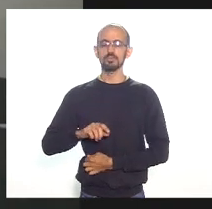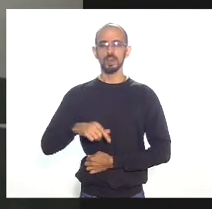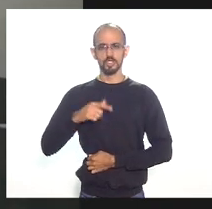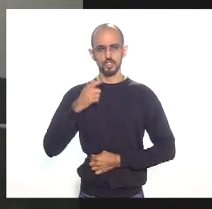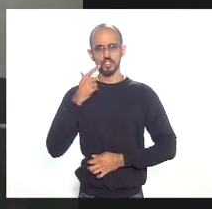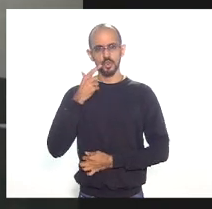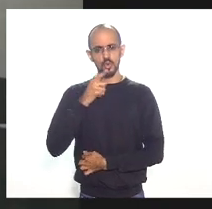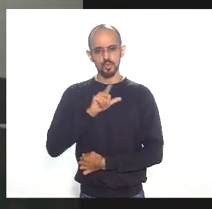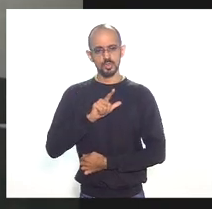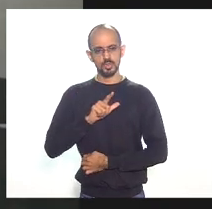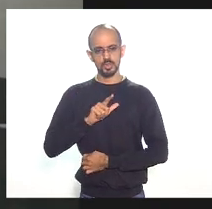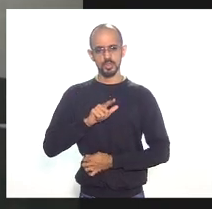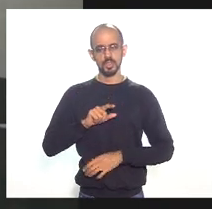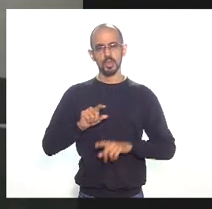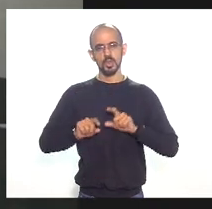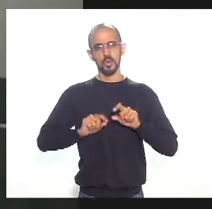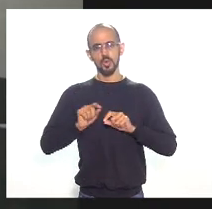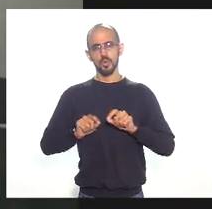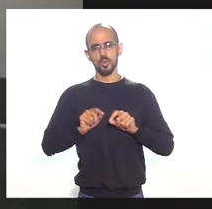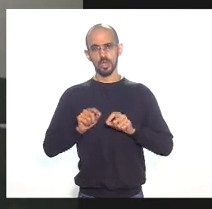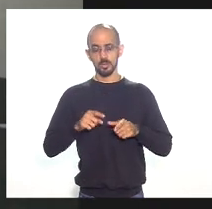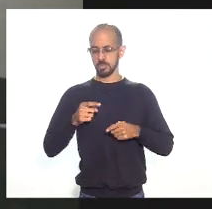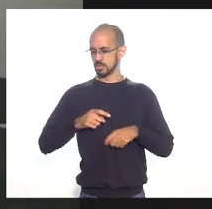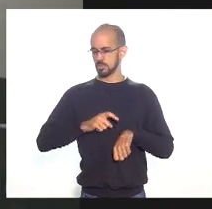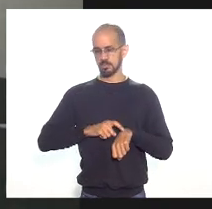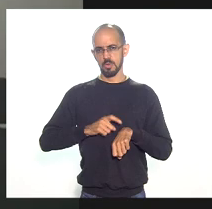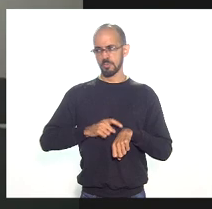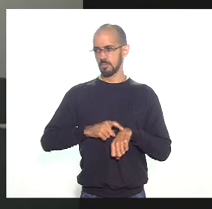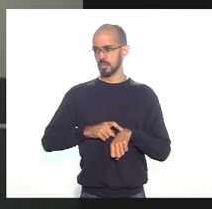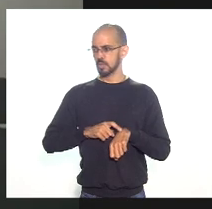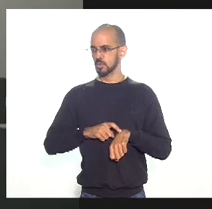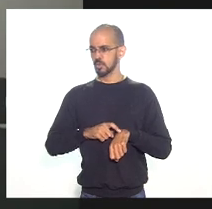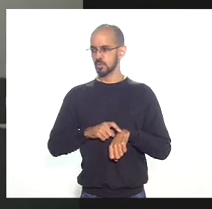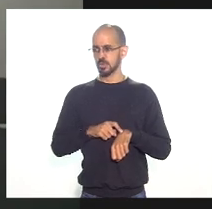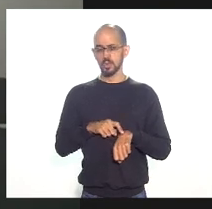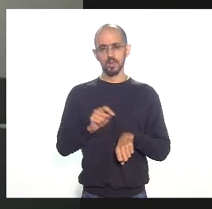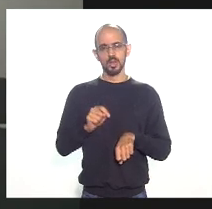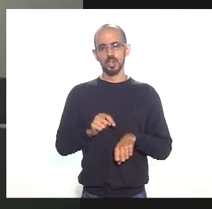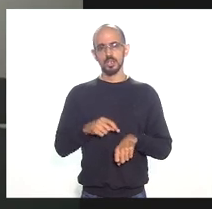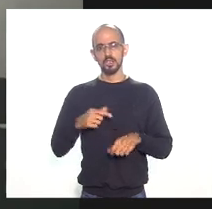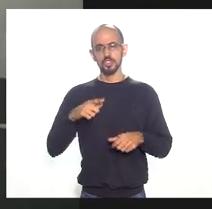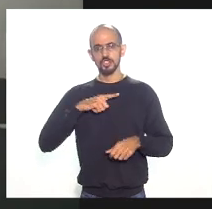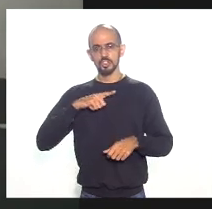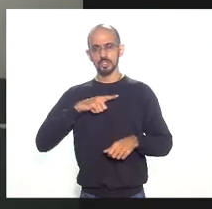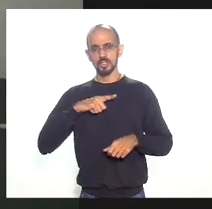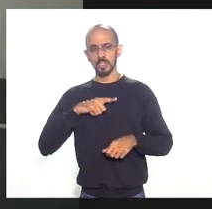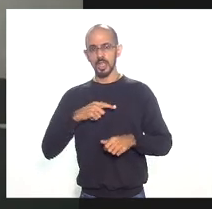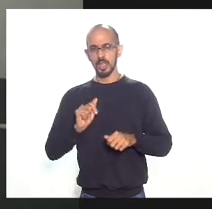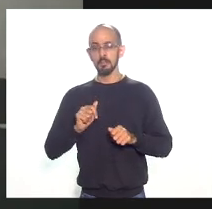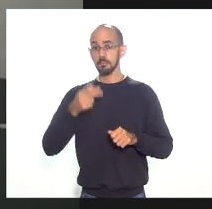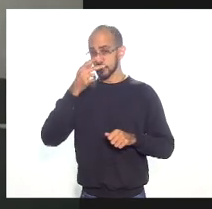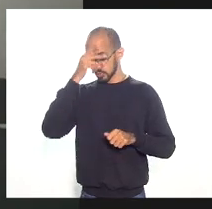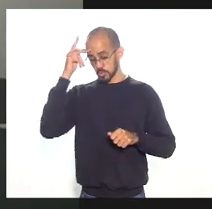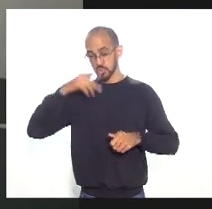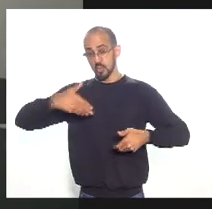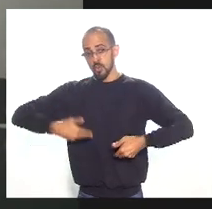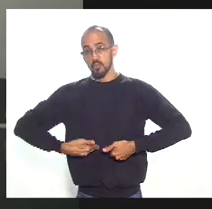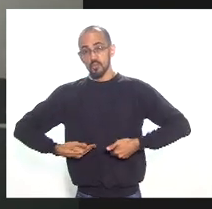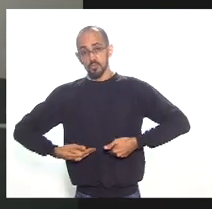diante já de uma situação de vulnerabilidade social, onde temos pessoas passando fome, passando sede,